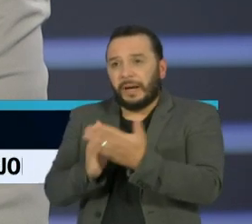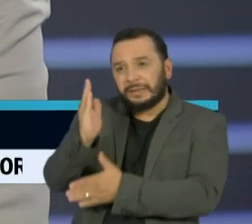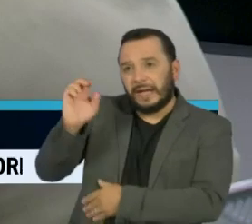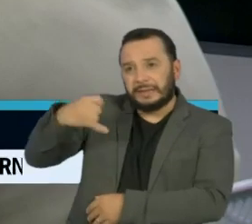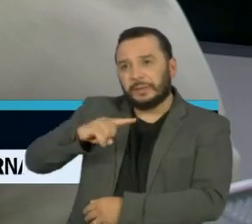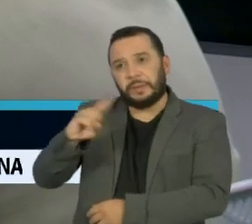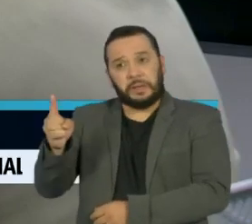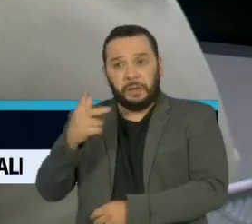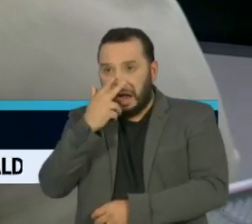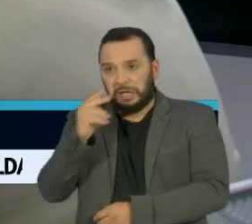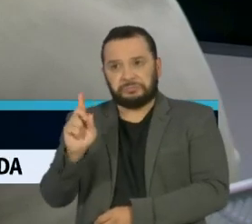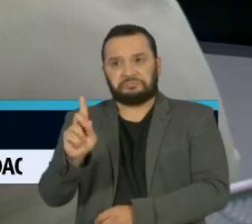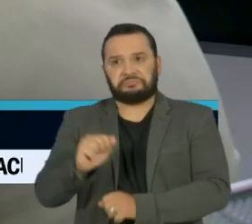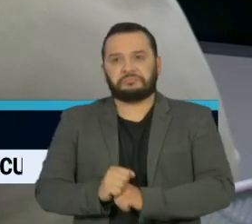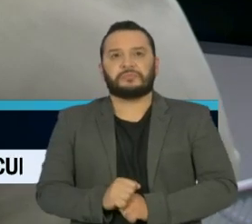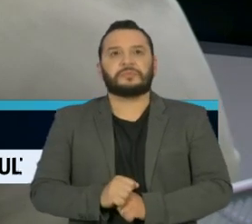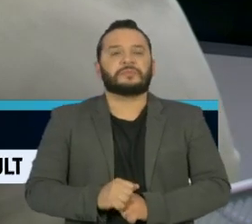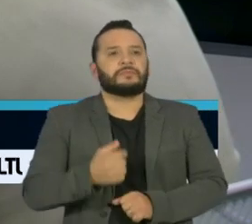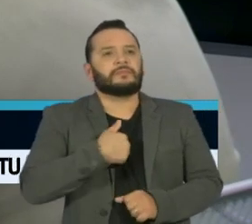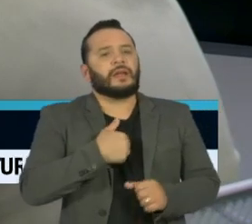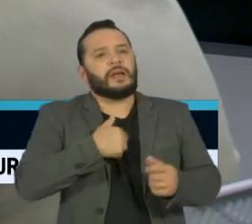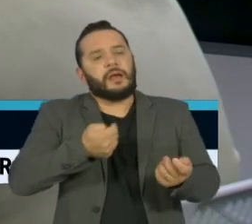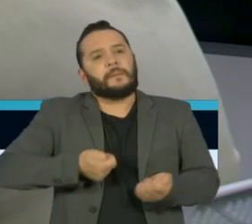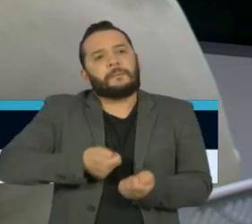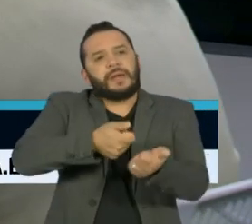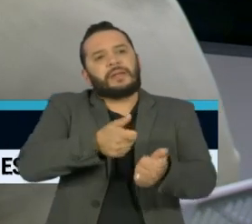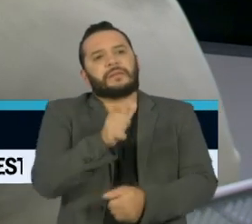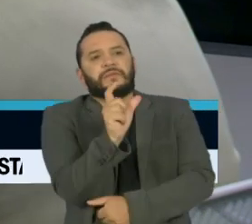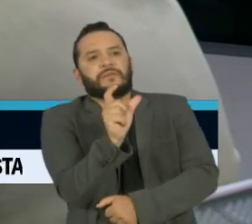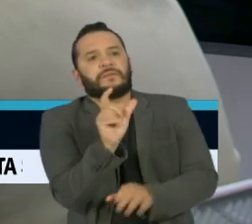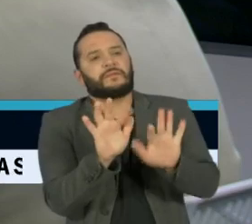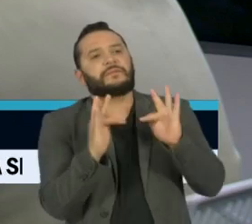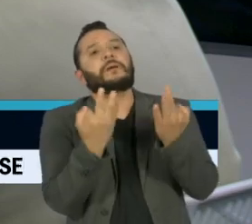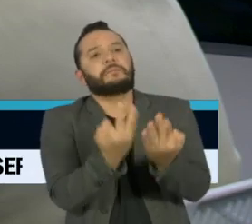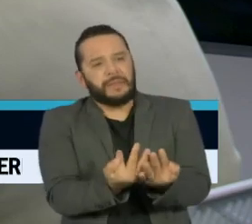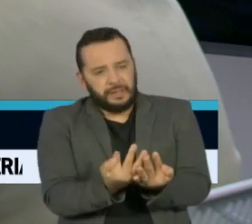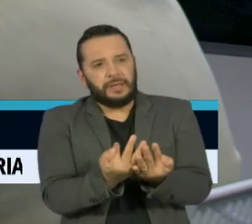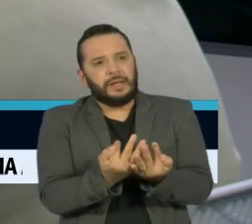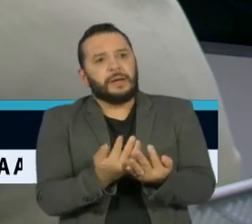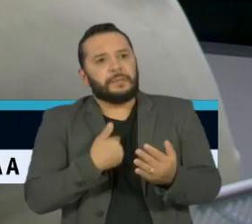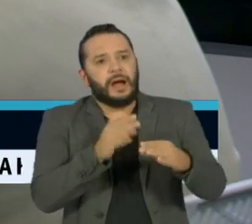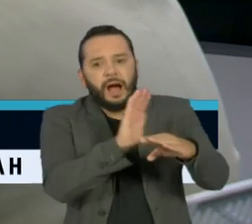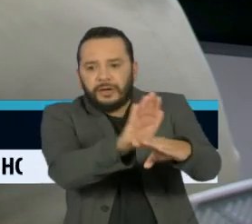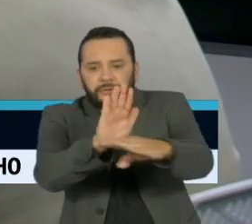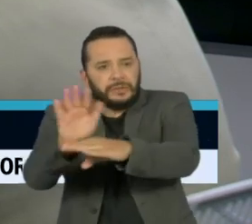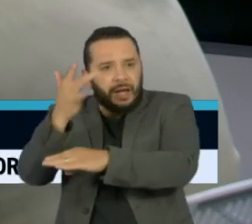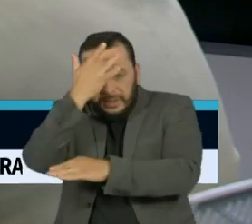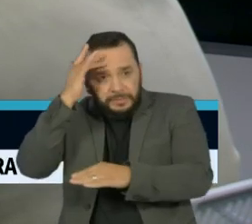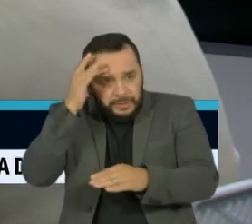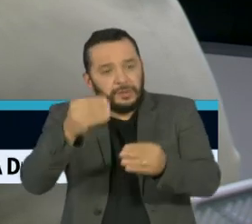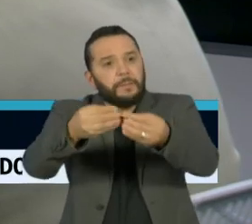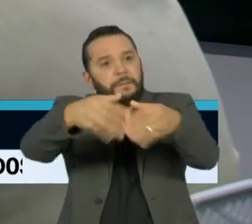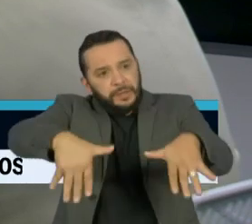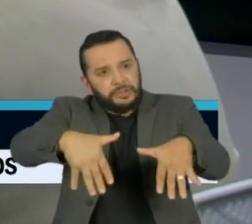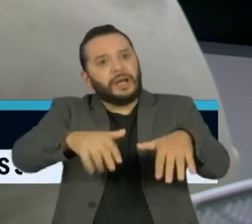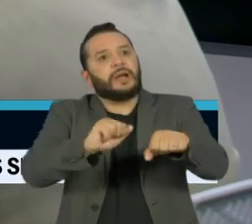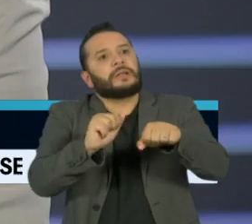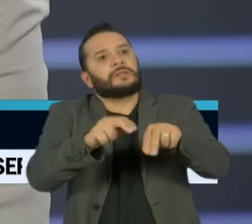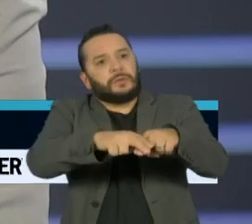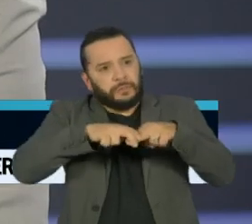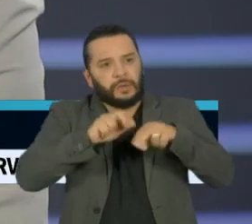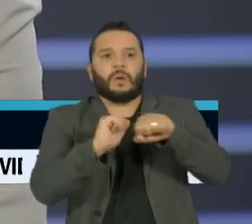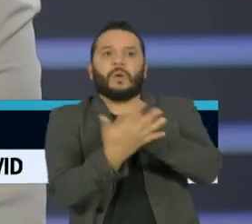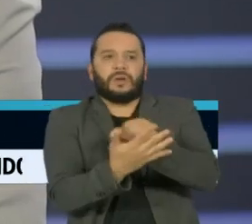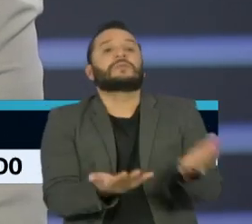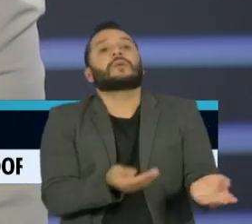Lacerda, como você avalia a ampliação do Bolsa Família para atender os trabalhadores informais que foram atingidos pelos efeitos do coronavírus, como pretende o governo?